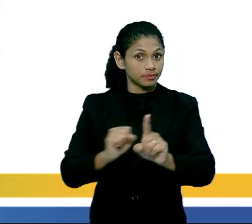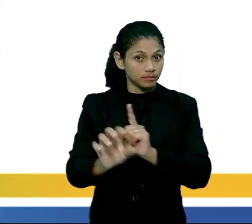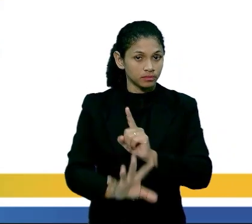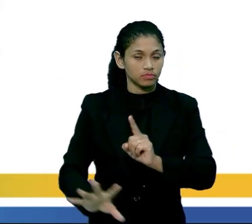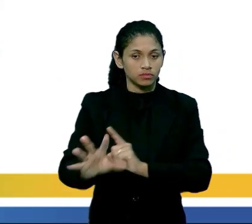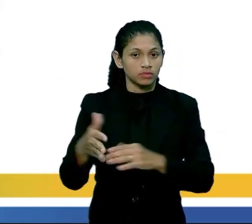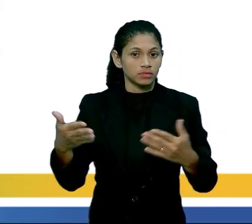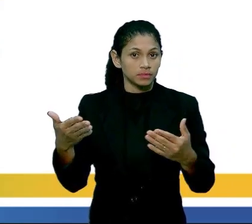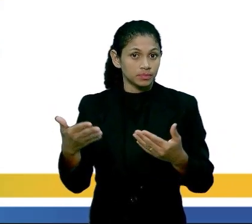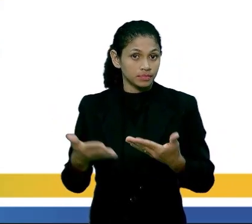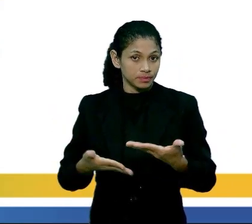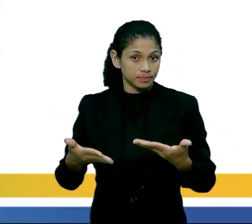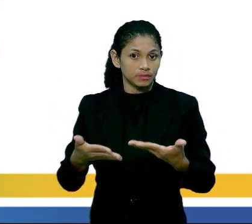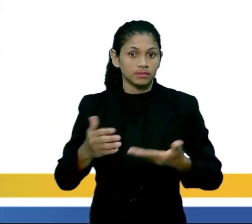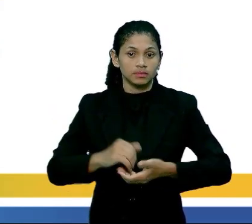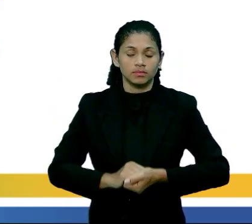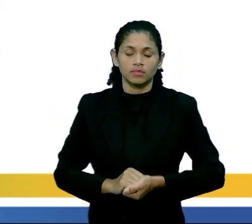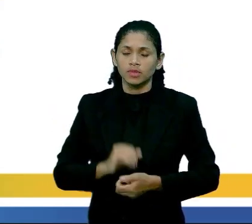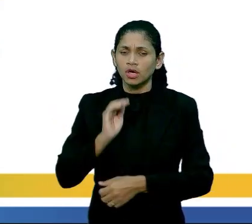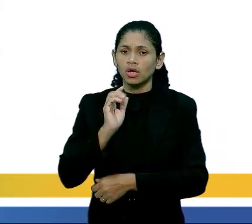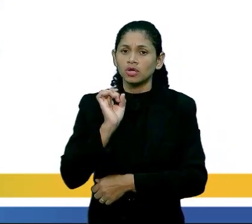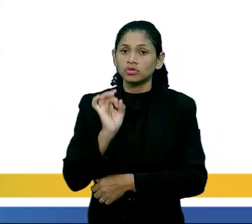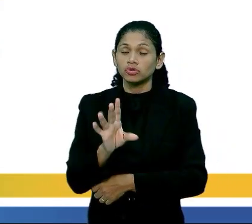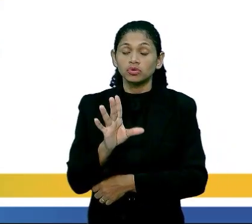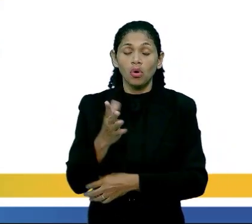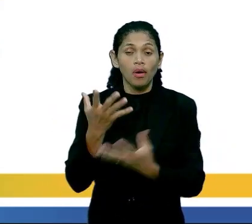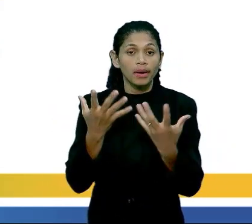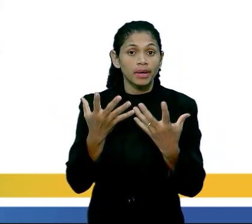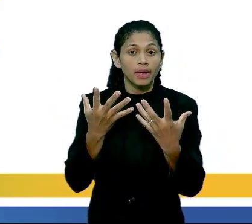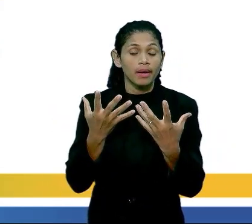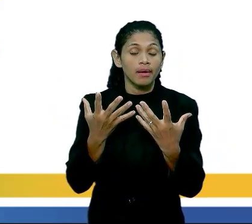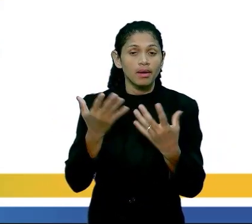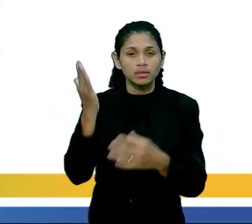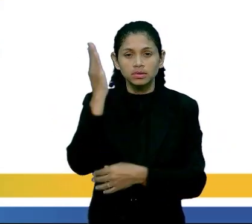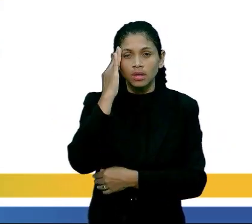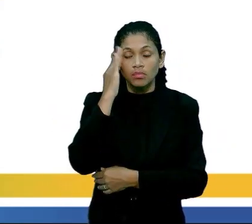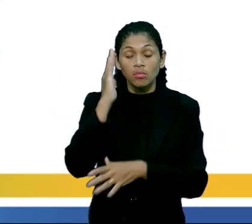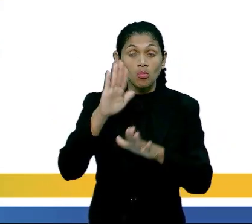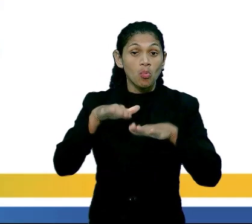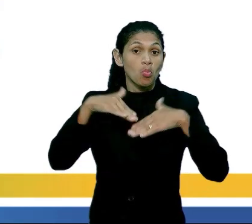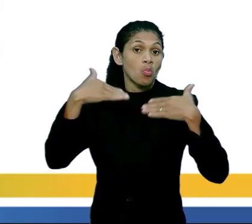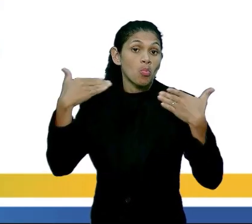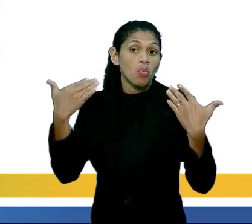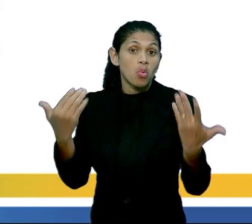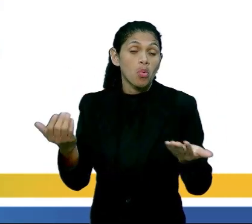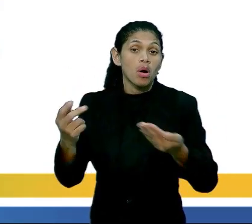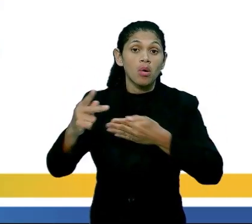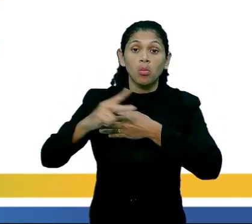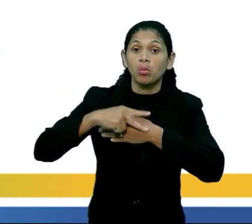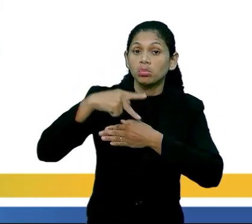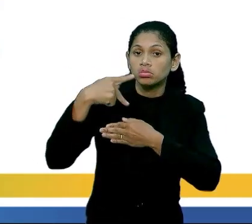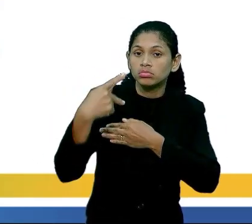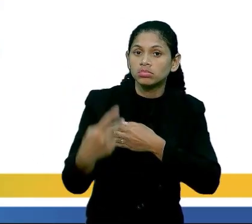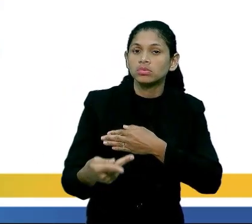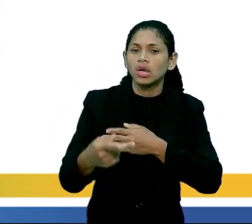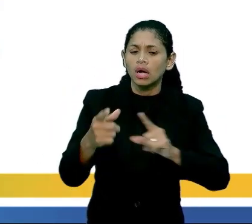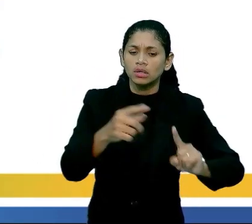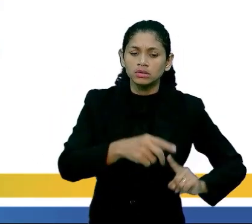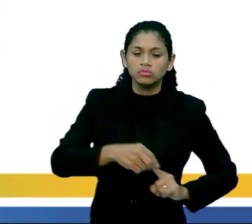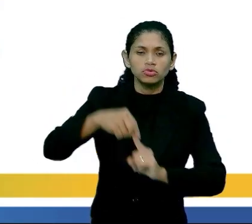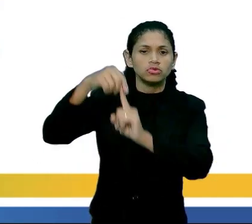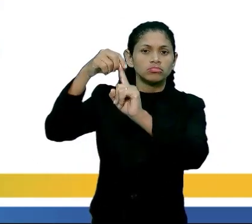Como consequência, então aqui ele só quer saber qual é a consequência desse grande destaque da valorização da